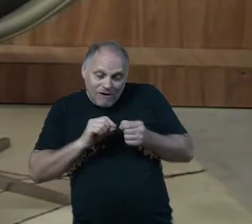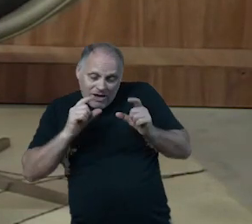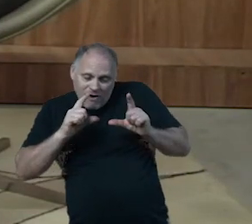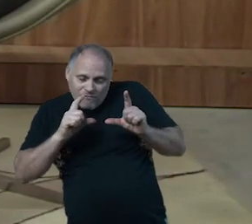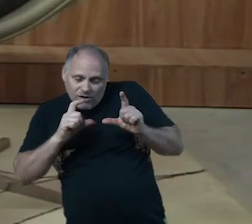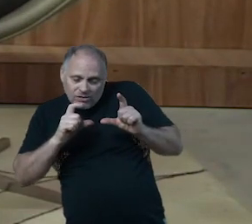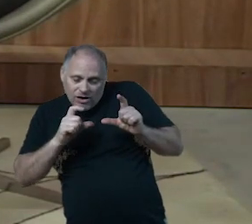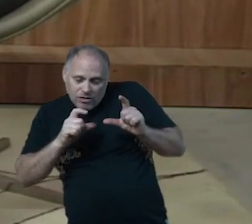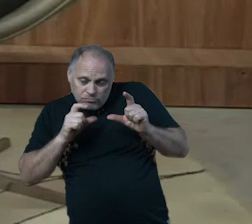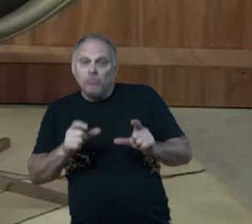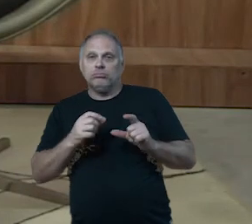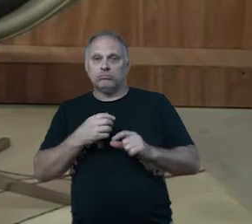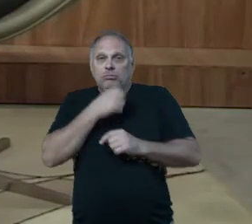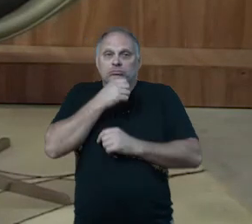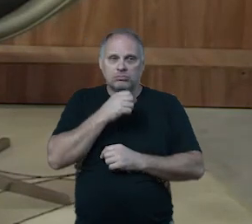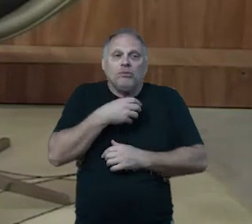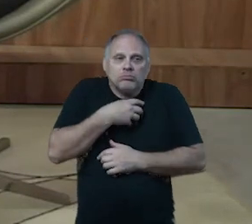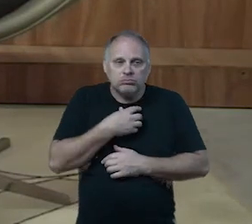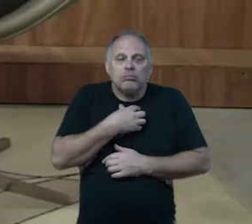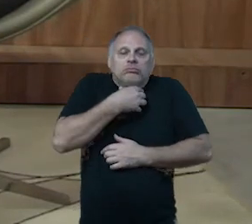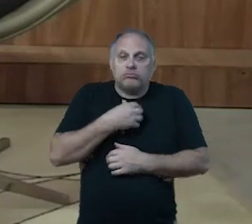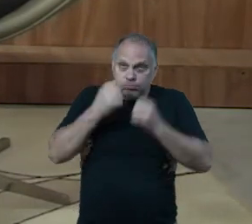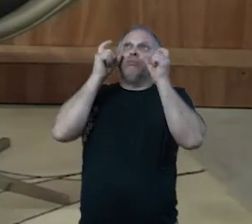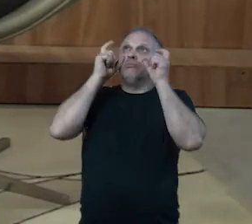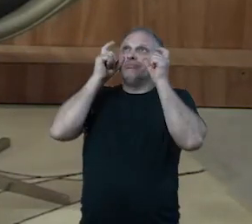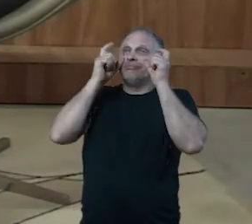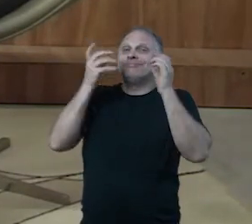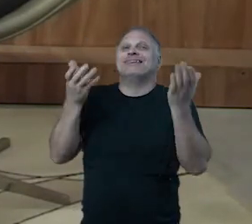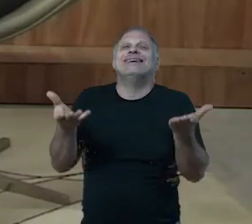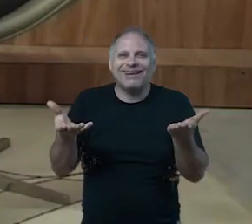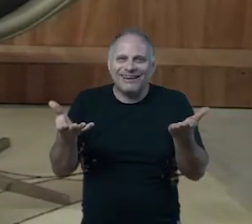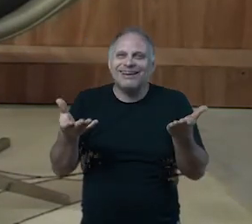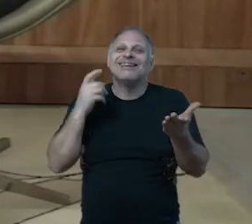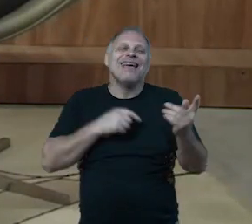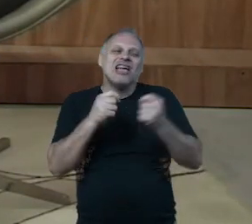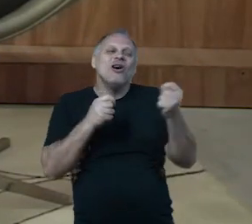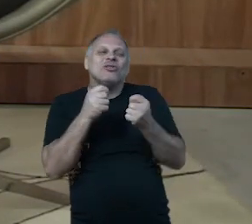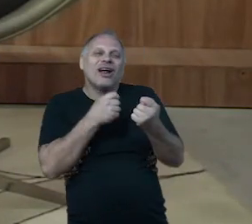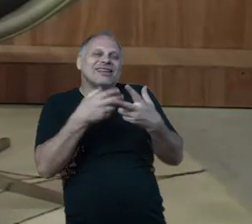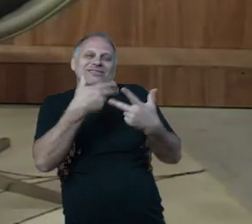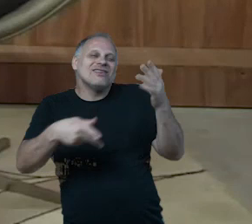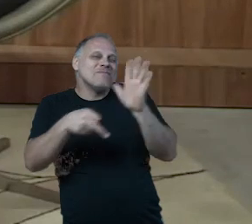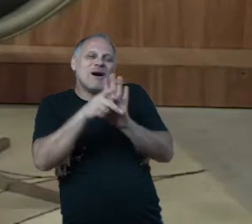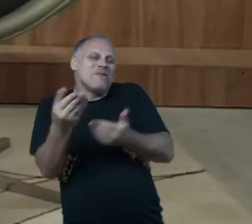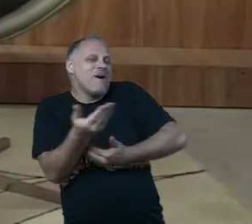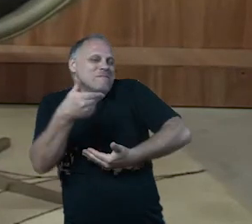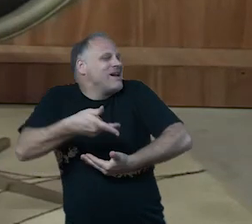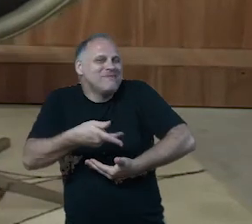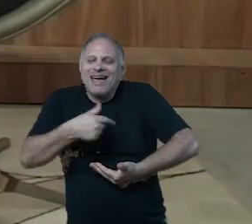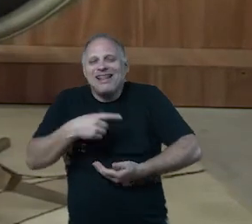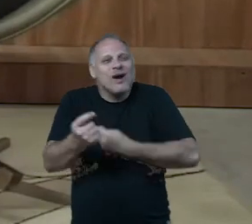ele começa a soluçar e daí ele acorda. Então tem tudo isso. Quem controla é o bebê. Isso com é uma coisa que eu aprendi. É